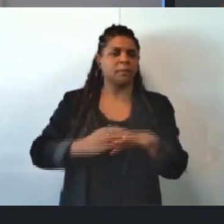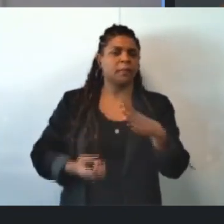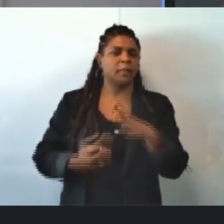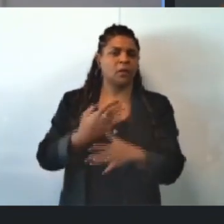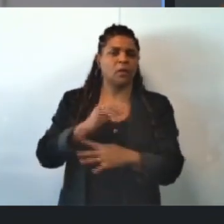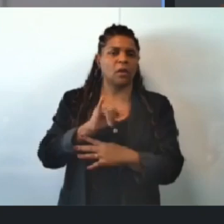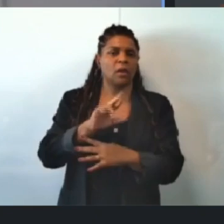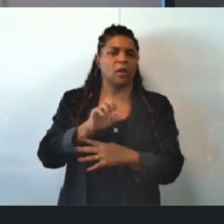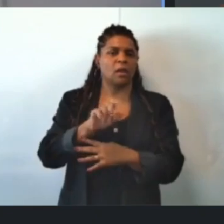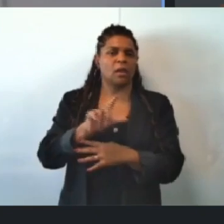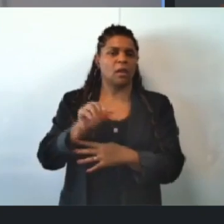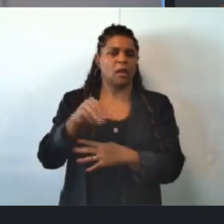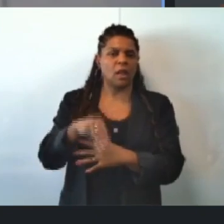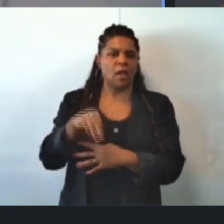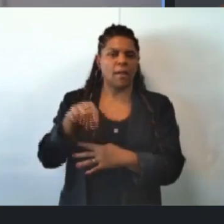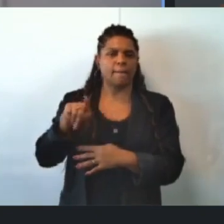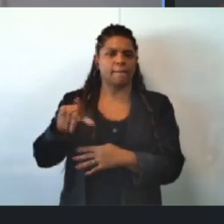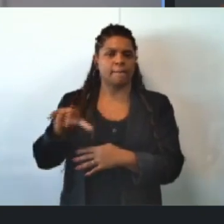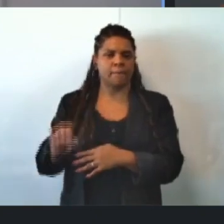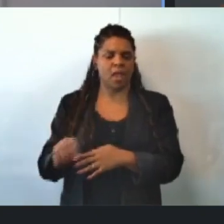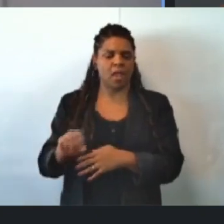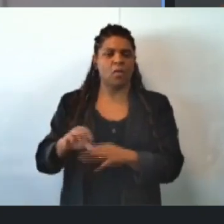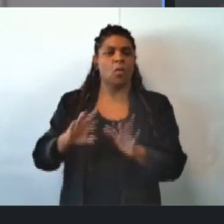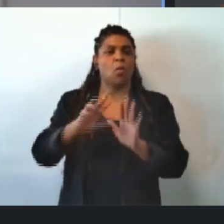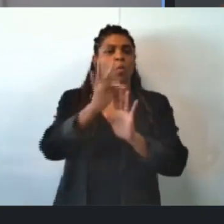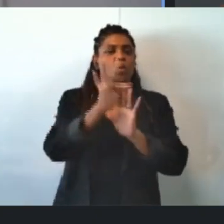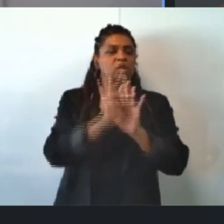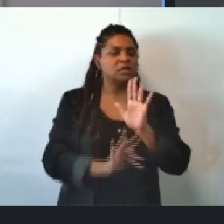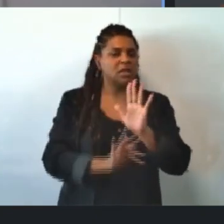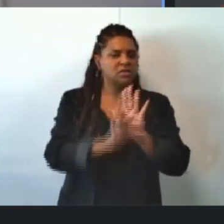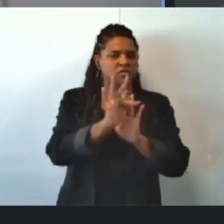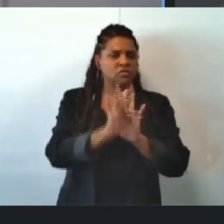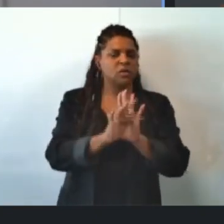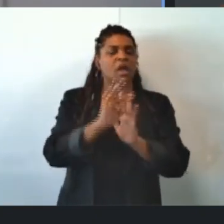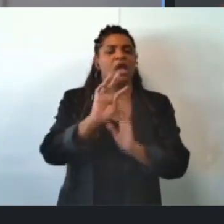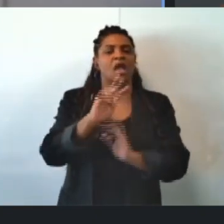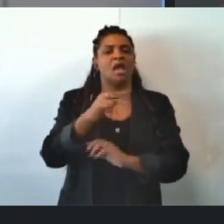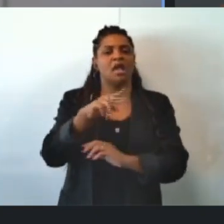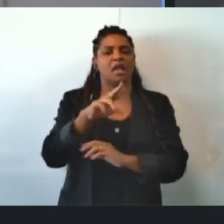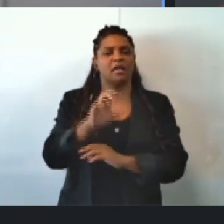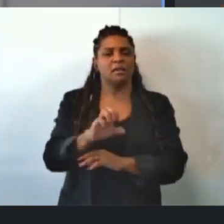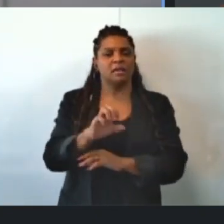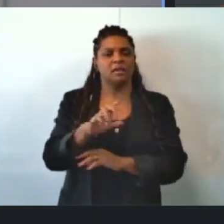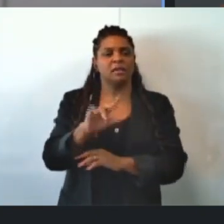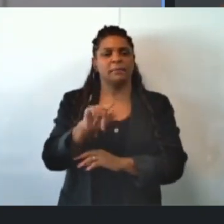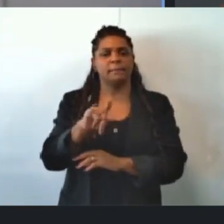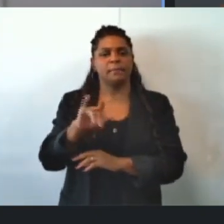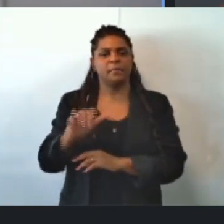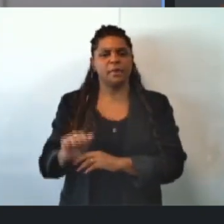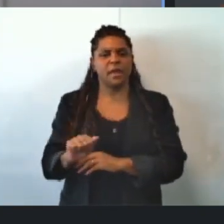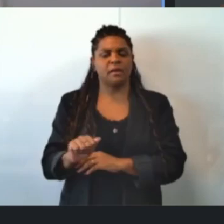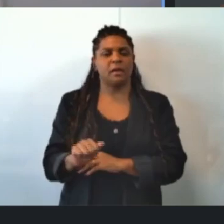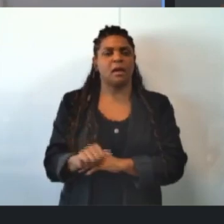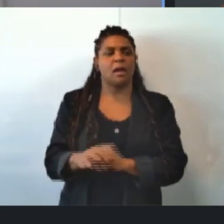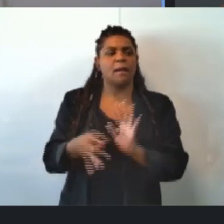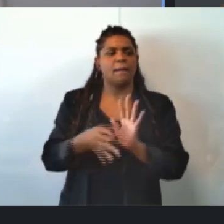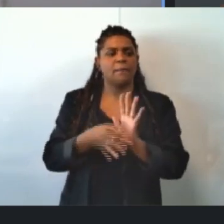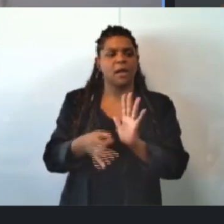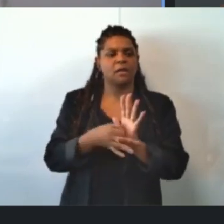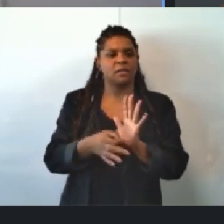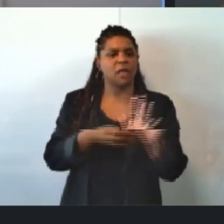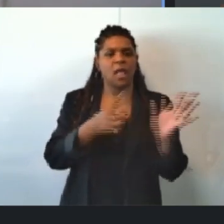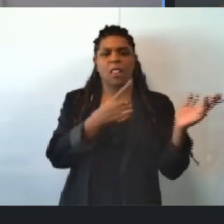relator foi o vereador Henrique Braga. E a conclusão do parecer é pela rejeição das emendas 1 e 2.